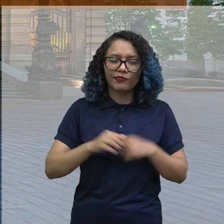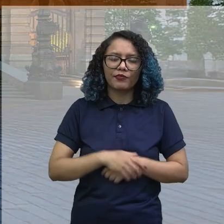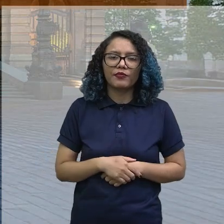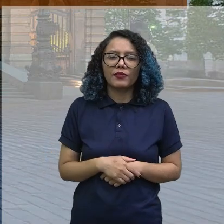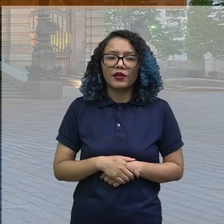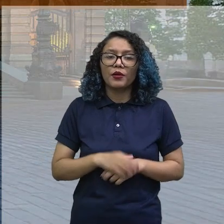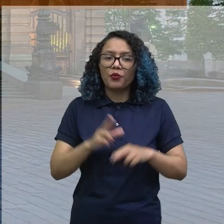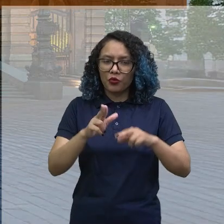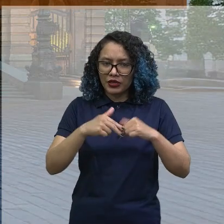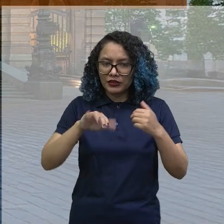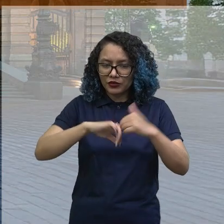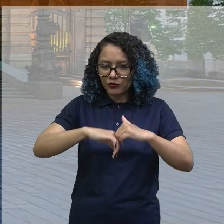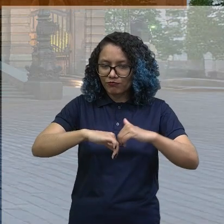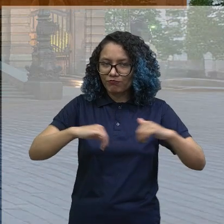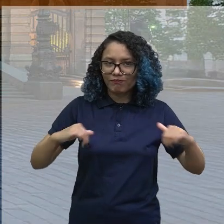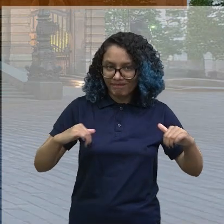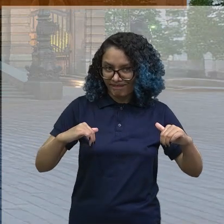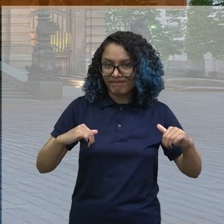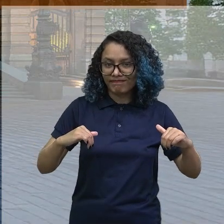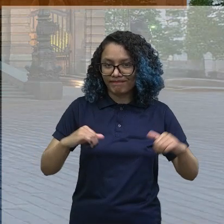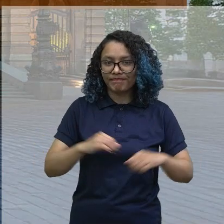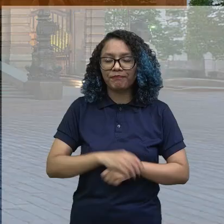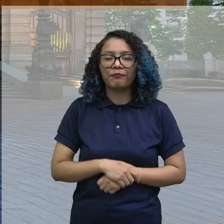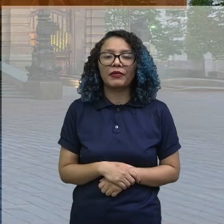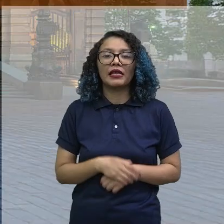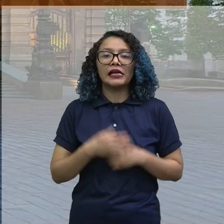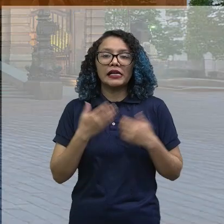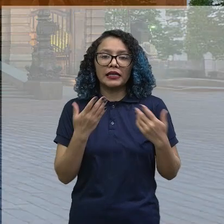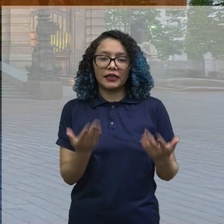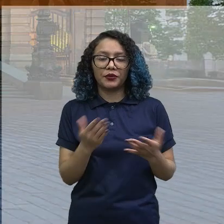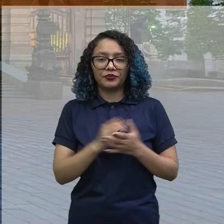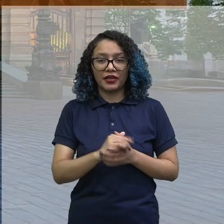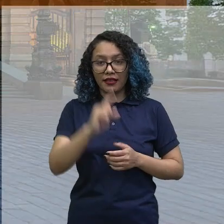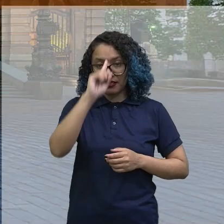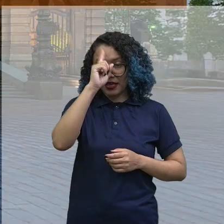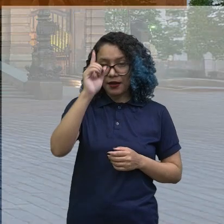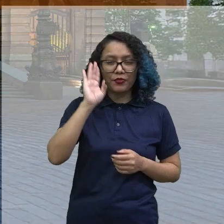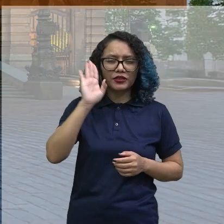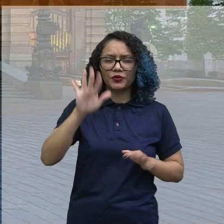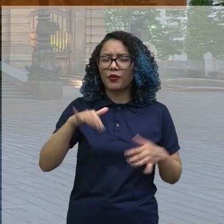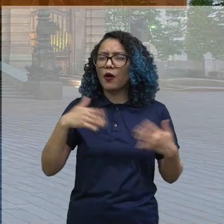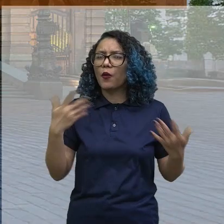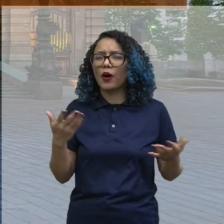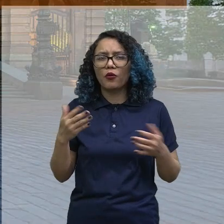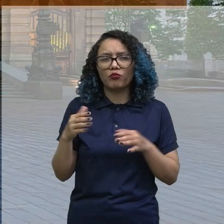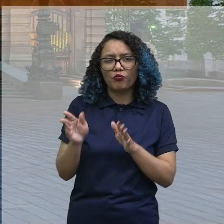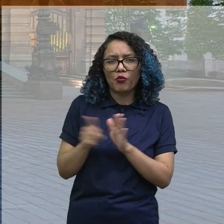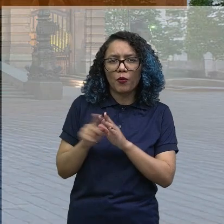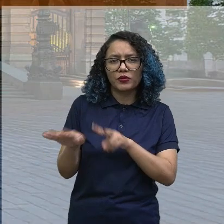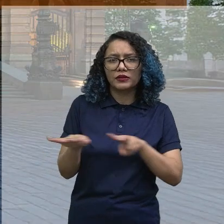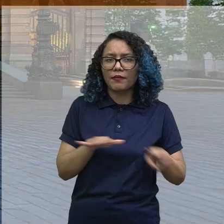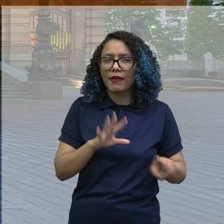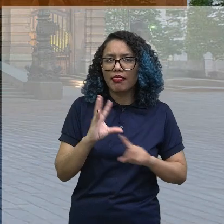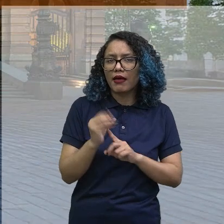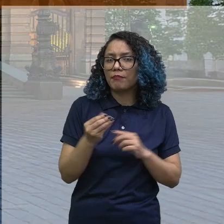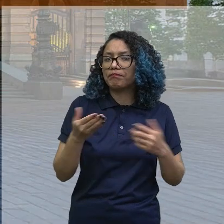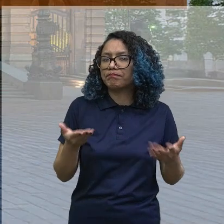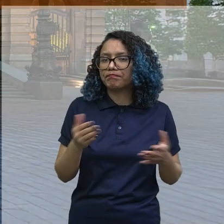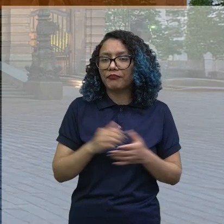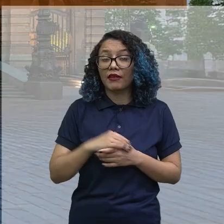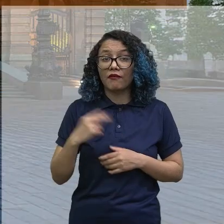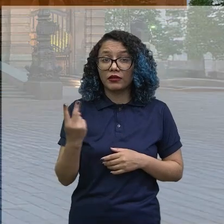vão romper com isso. Quais são as ideias centrais aqui da Semana da Arte Moderna? Nós temos a valorização